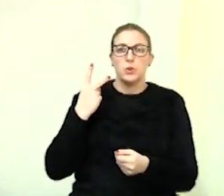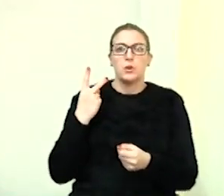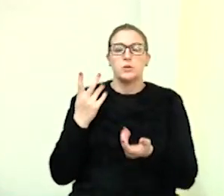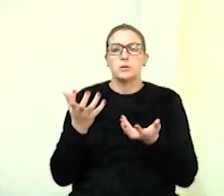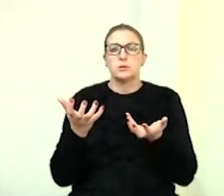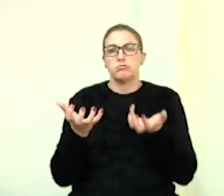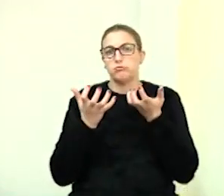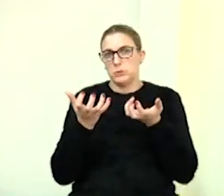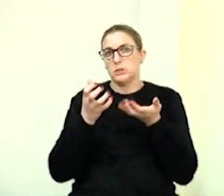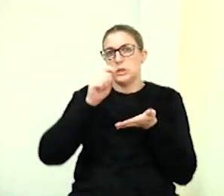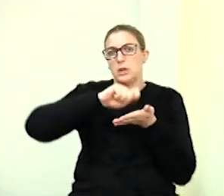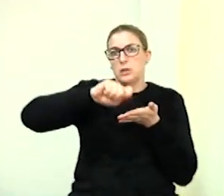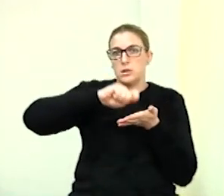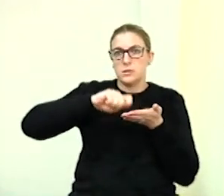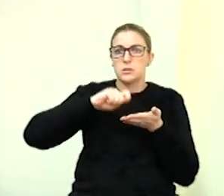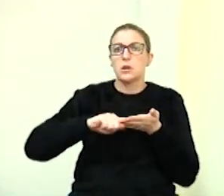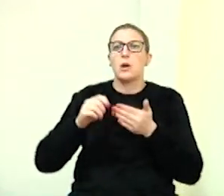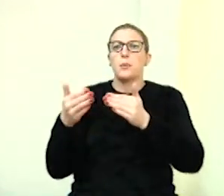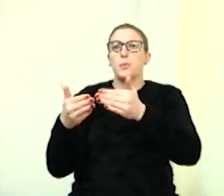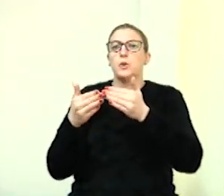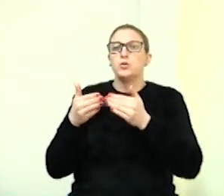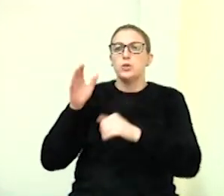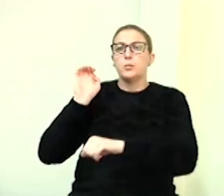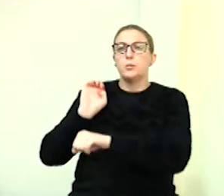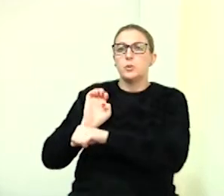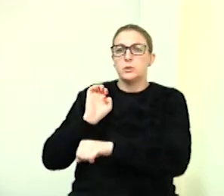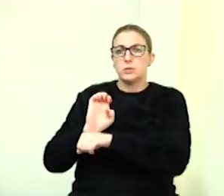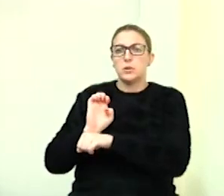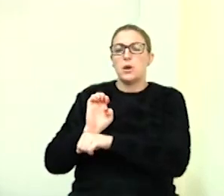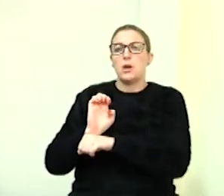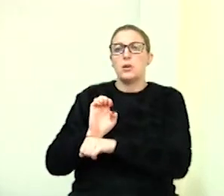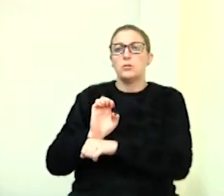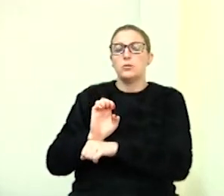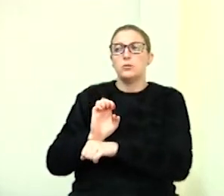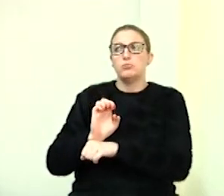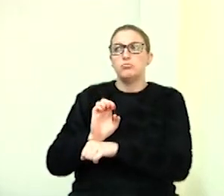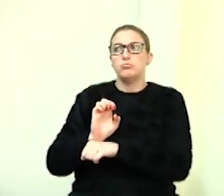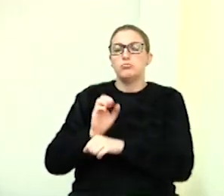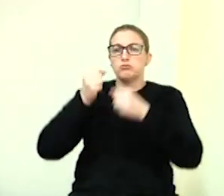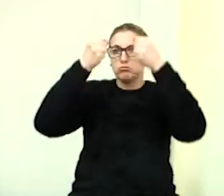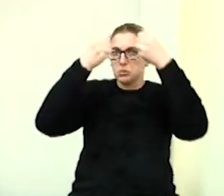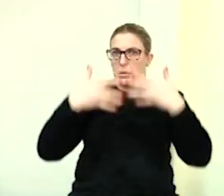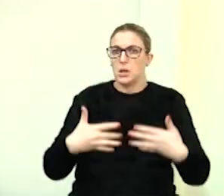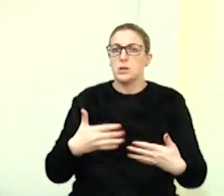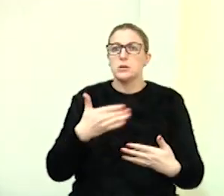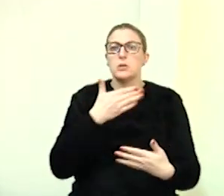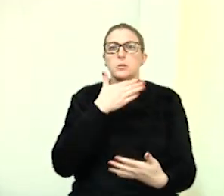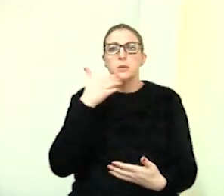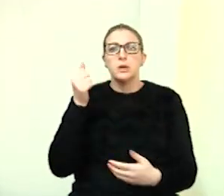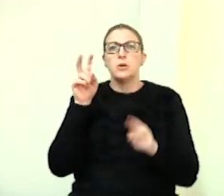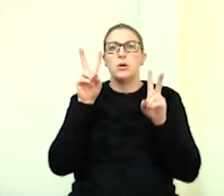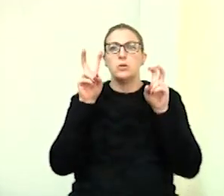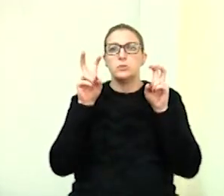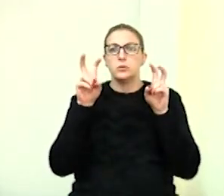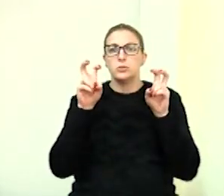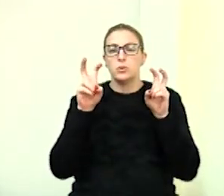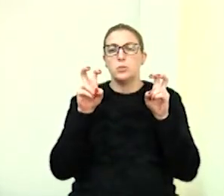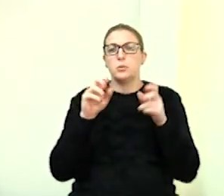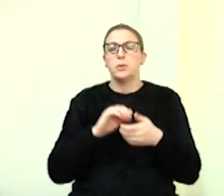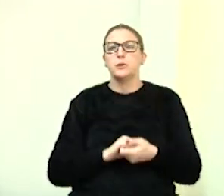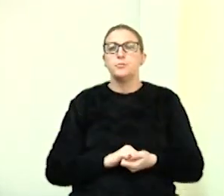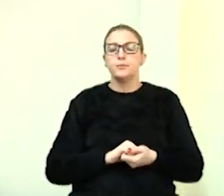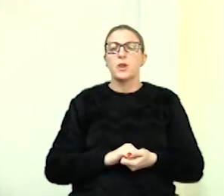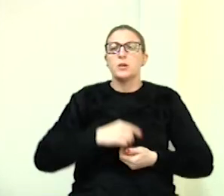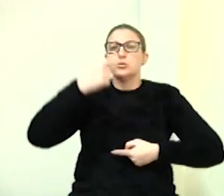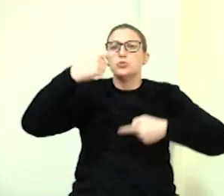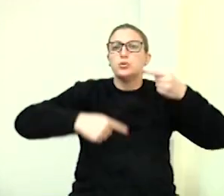buscar perante o Estado uma definição melhor sobre este tema, onde se discute, através de uma instrução normativa do